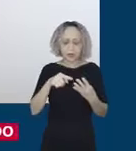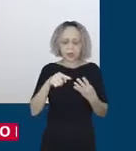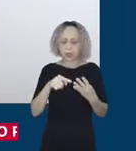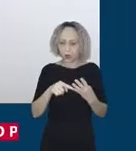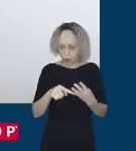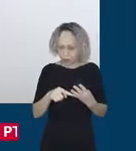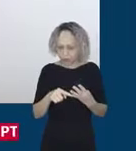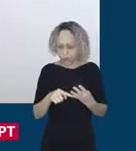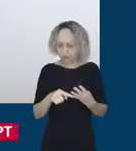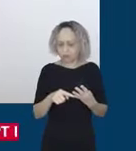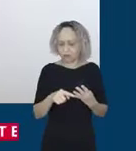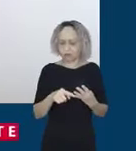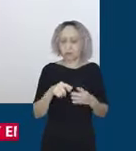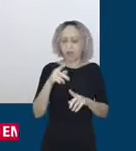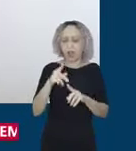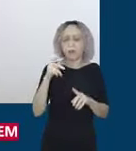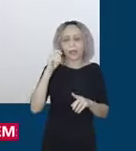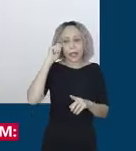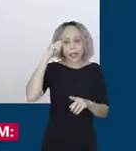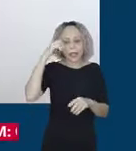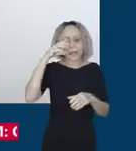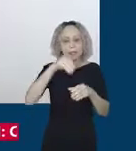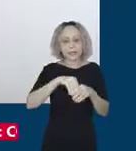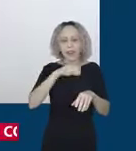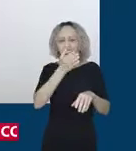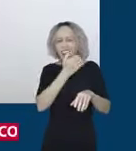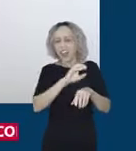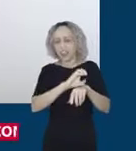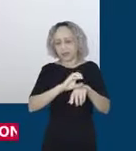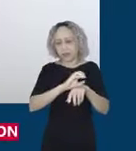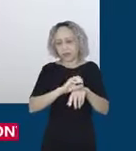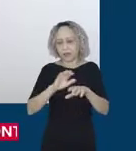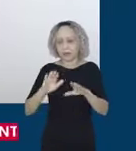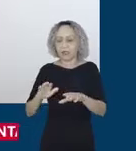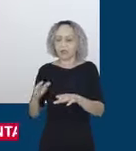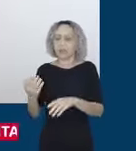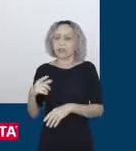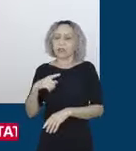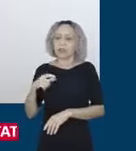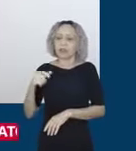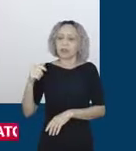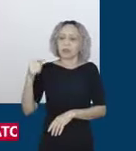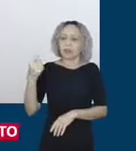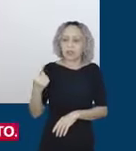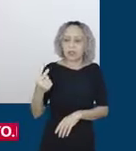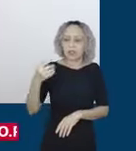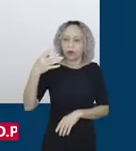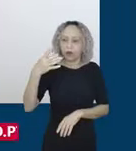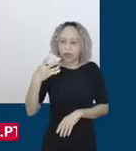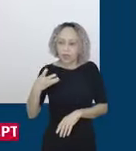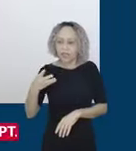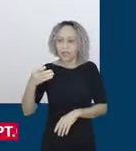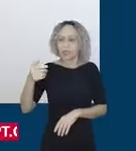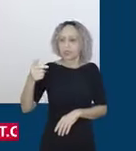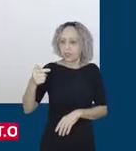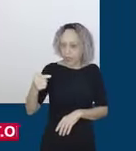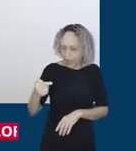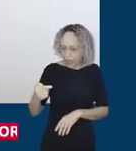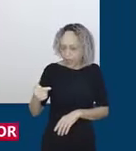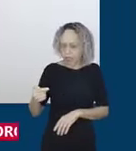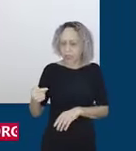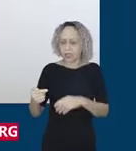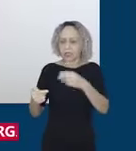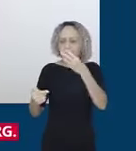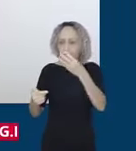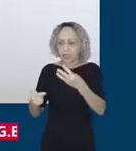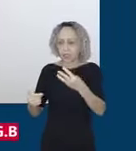Mista Antirracismo, ela tem 147 integrantes, sendo 36 senadores e 111